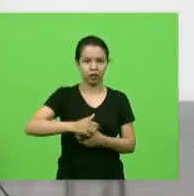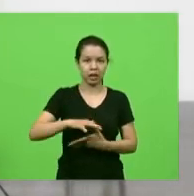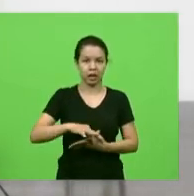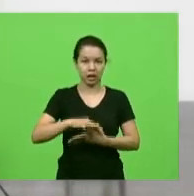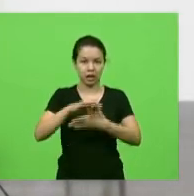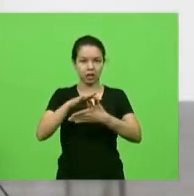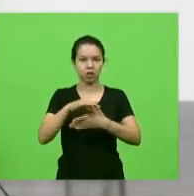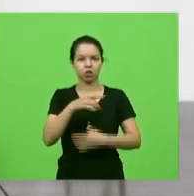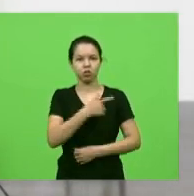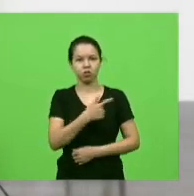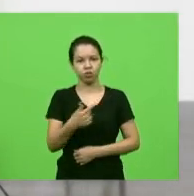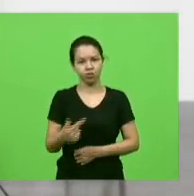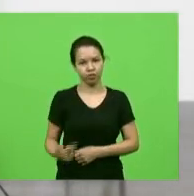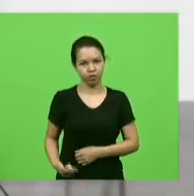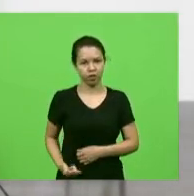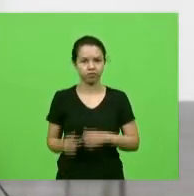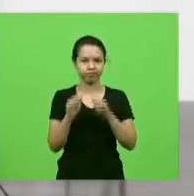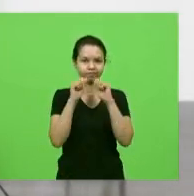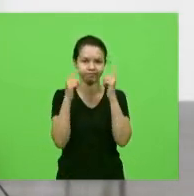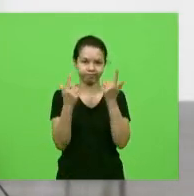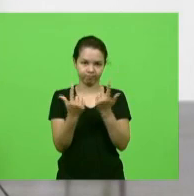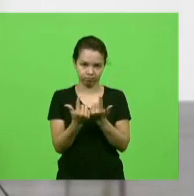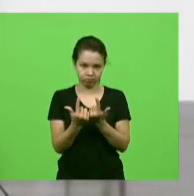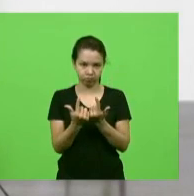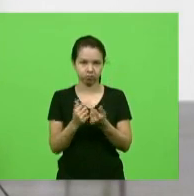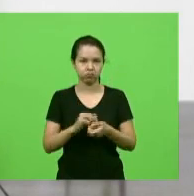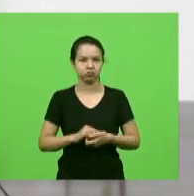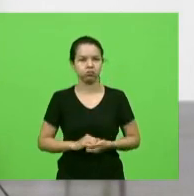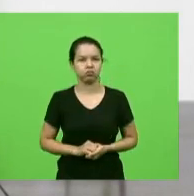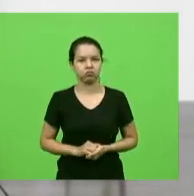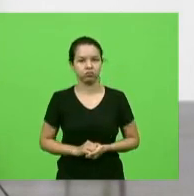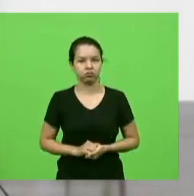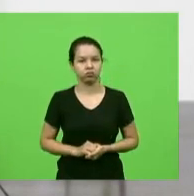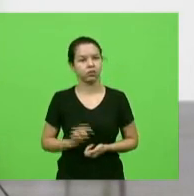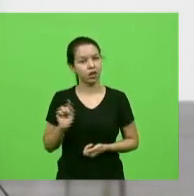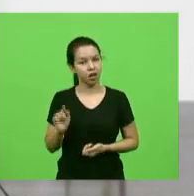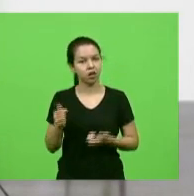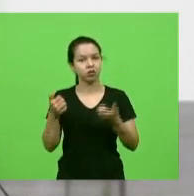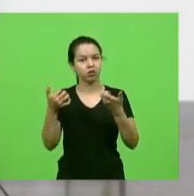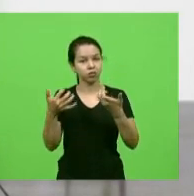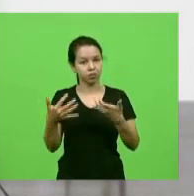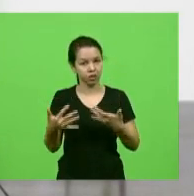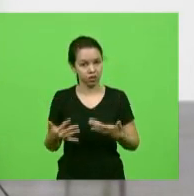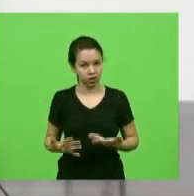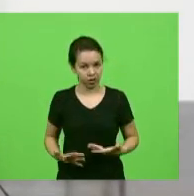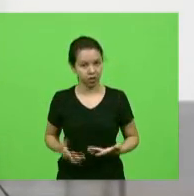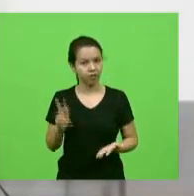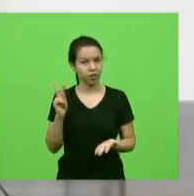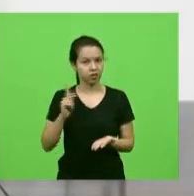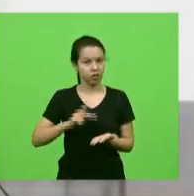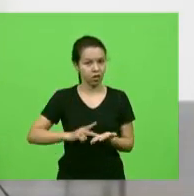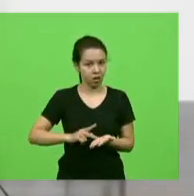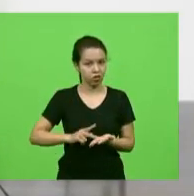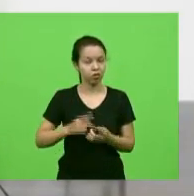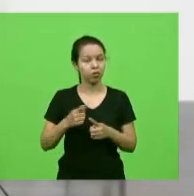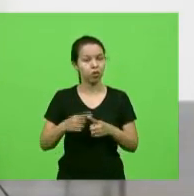Legislativa. O peticionante justifica sua legitimidade alegando, abro aspas,